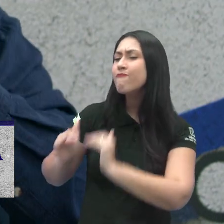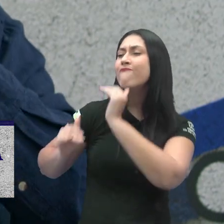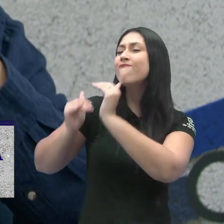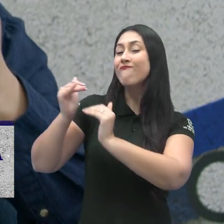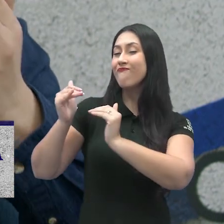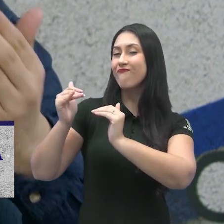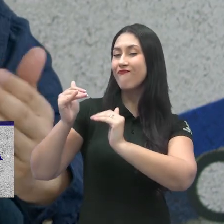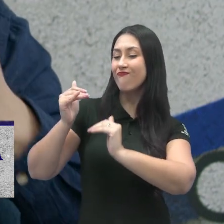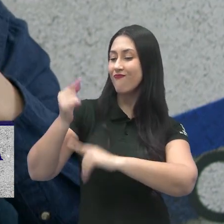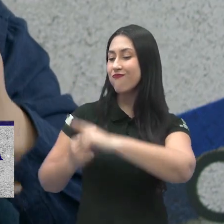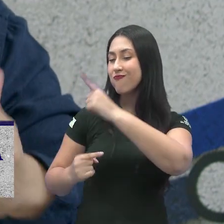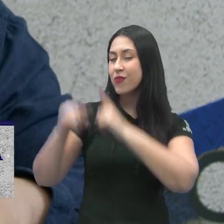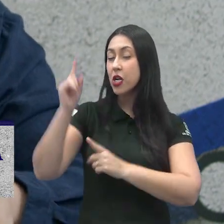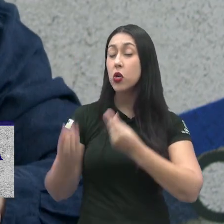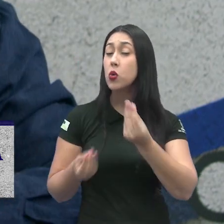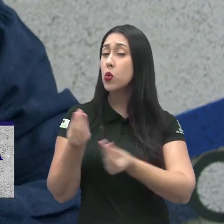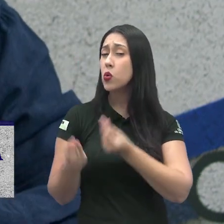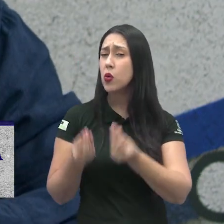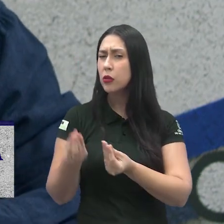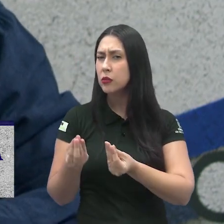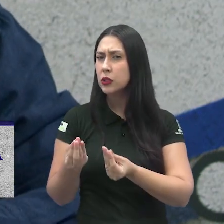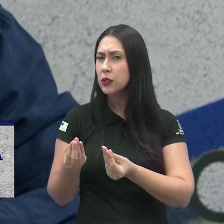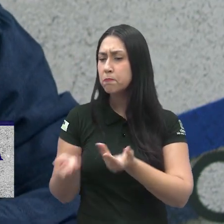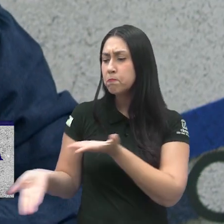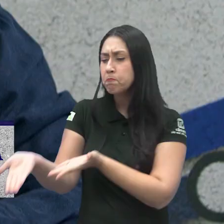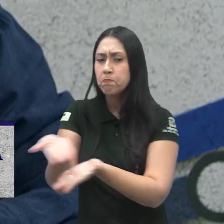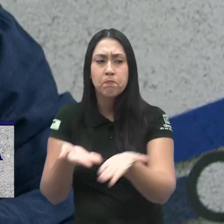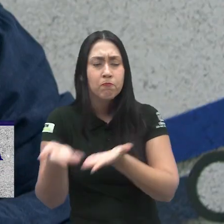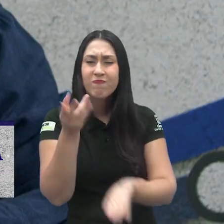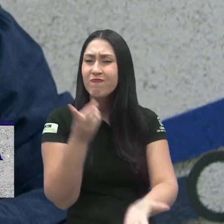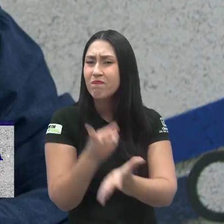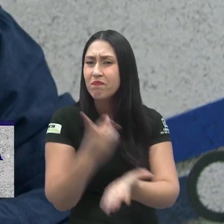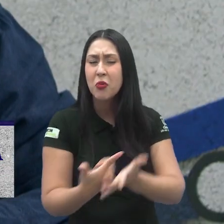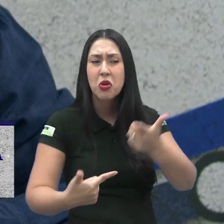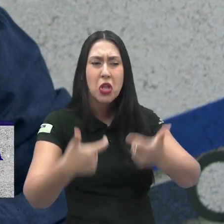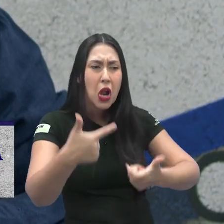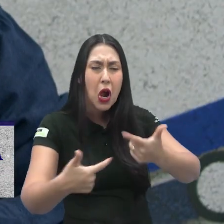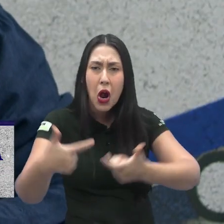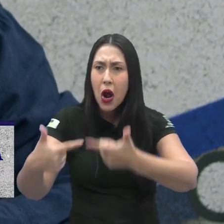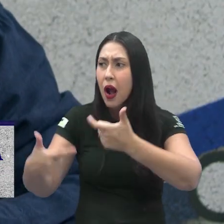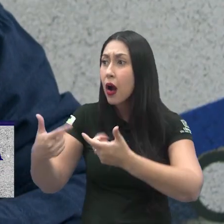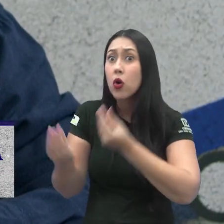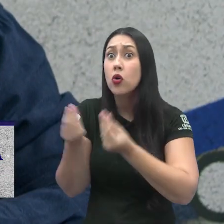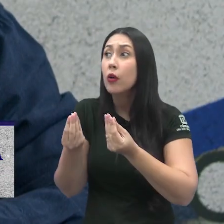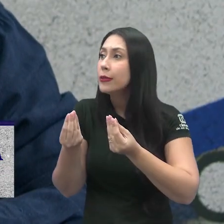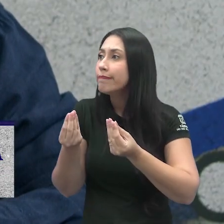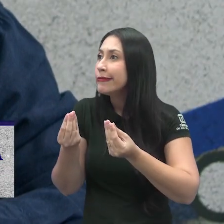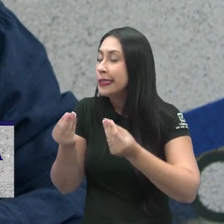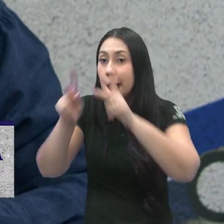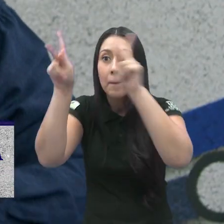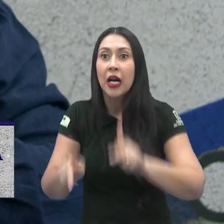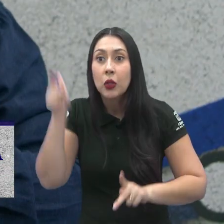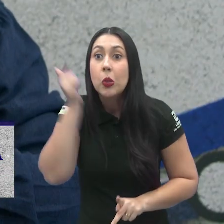como se torna um país desenvolvido ao longo da sua história, como os países se relacionam entre si, entre guerras e conflitos, como prever a paz, de